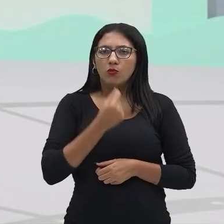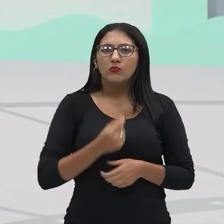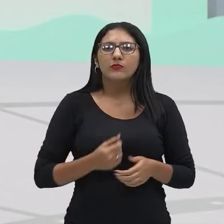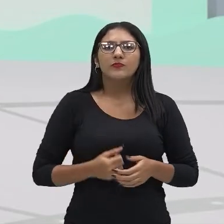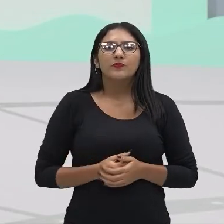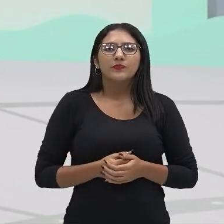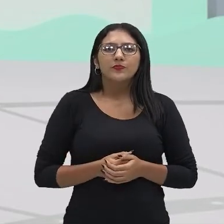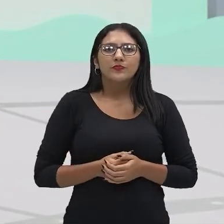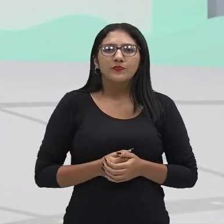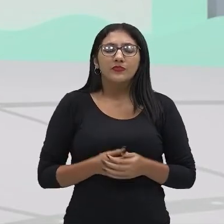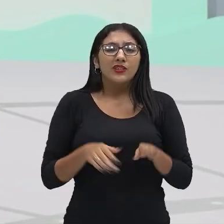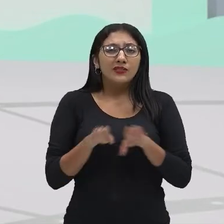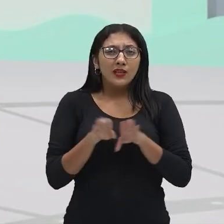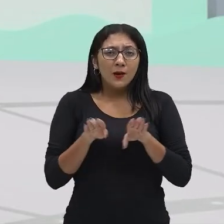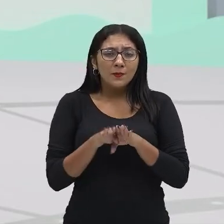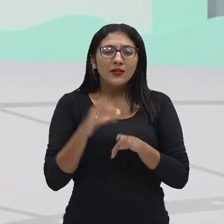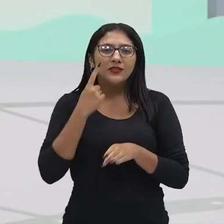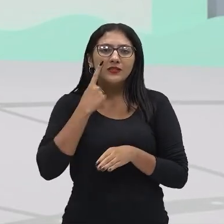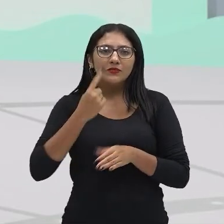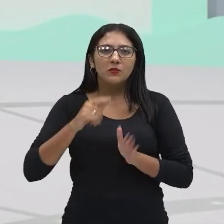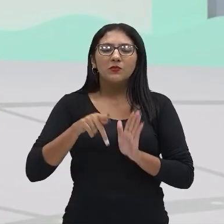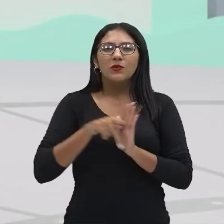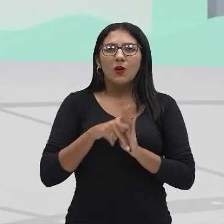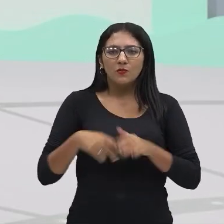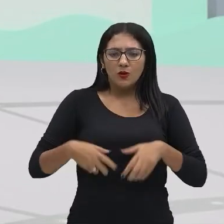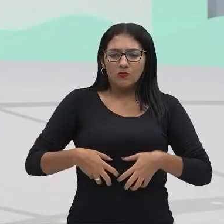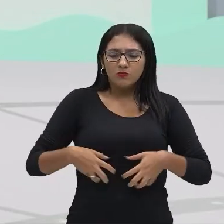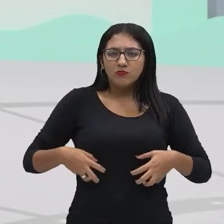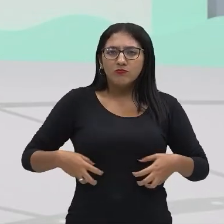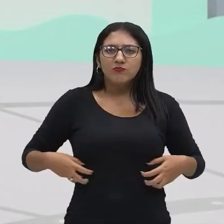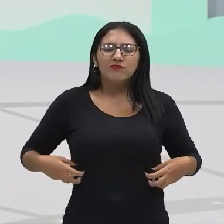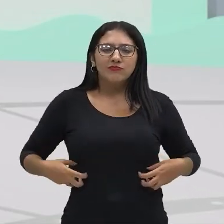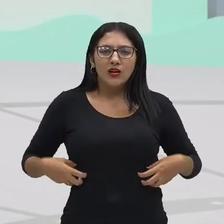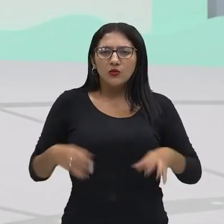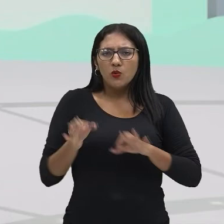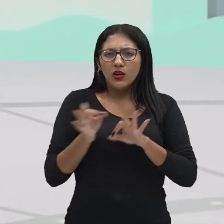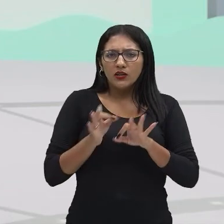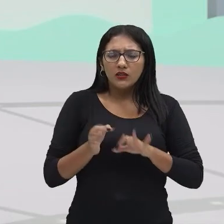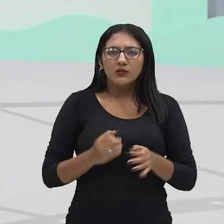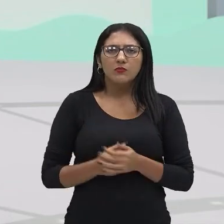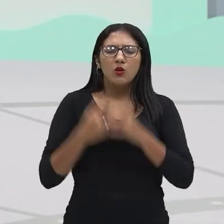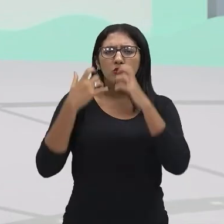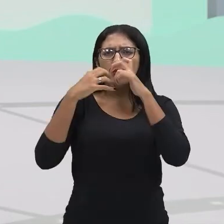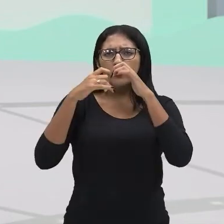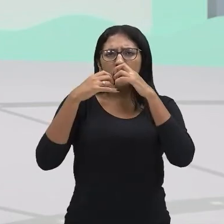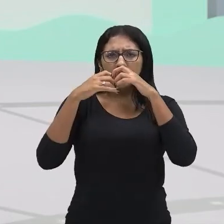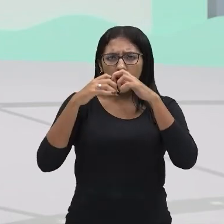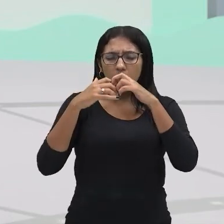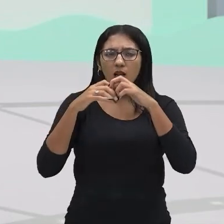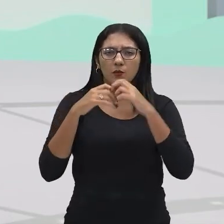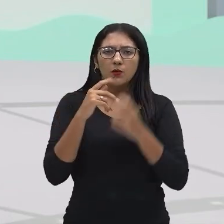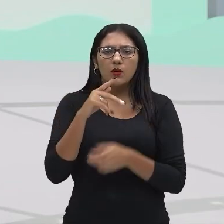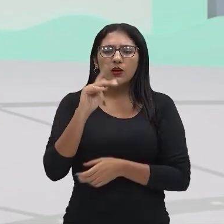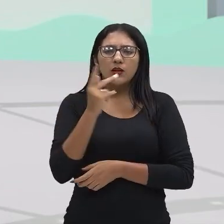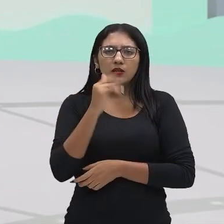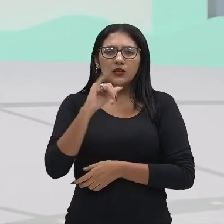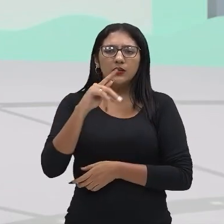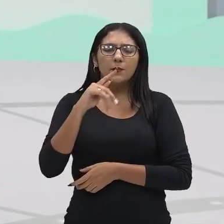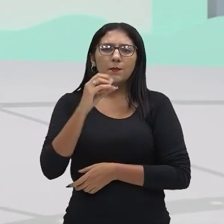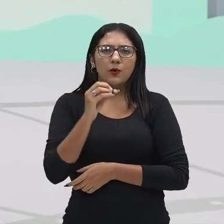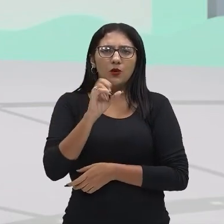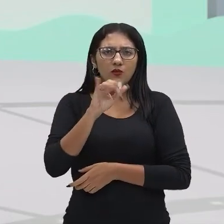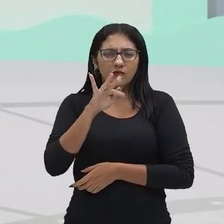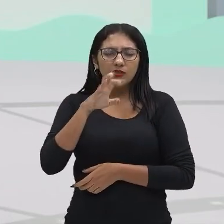Nós falamos também dos órgãos, não é? Dos órgãos endócrinos. Temos aí a hipófise, que é a glândula mestra, ela